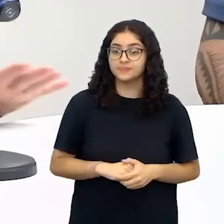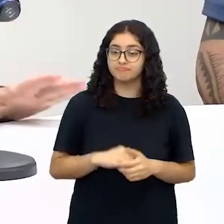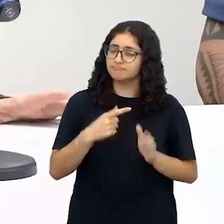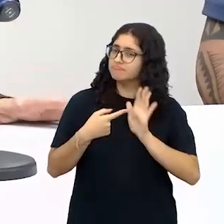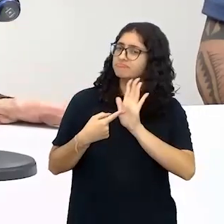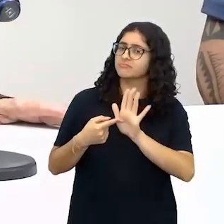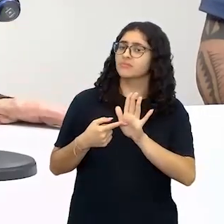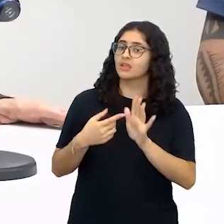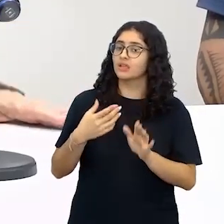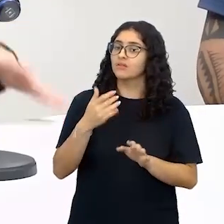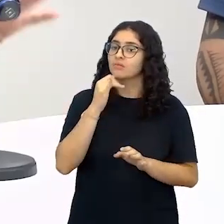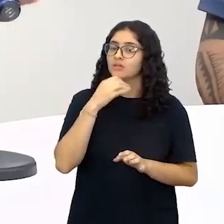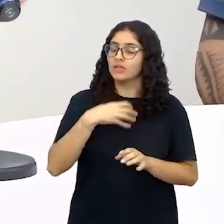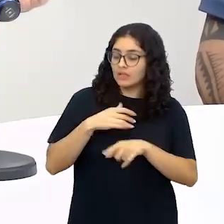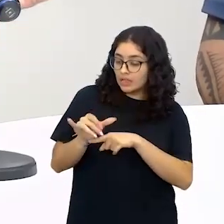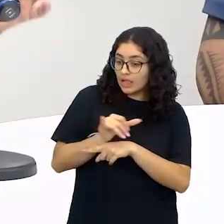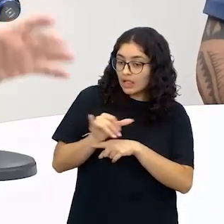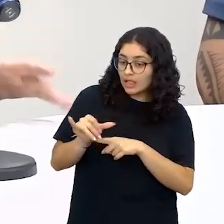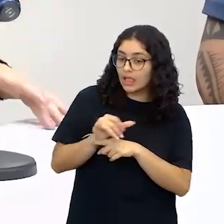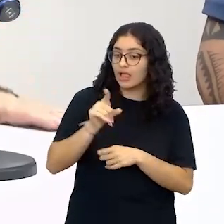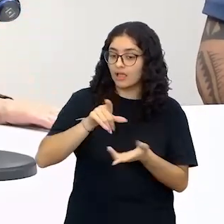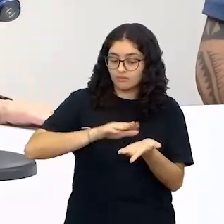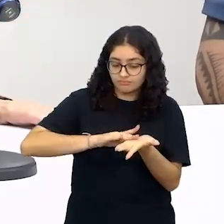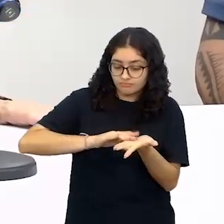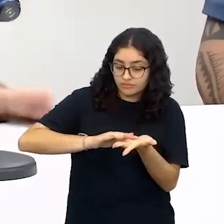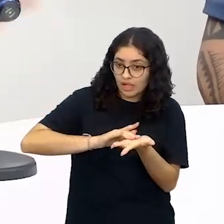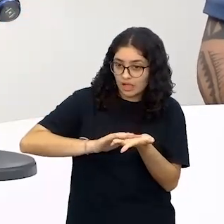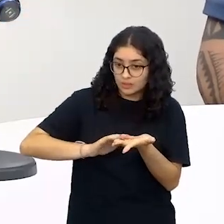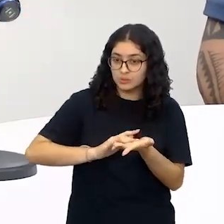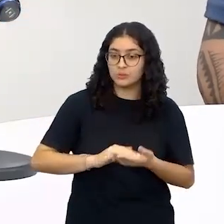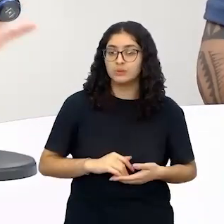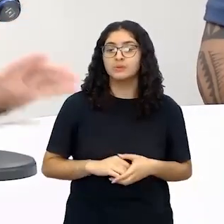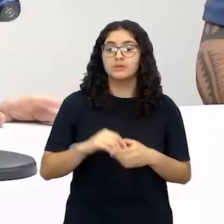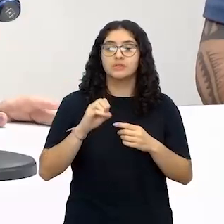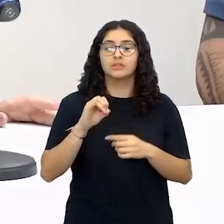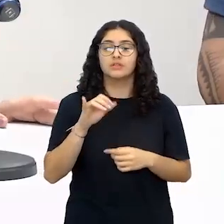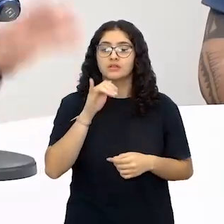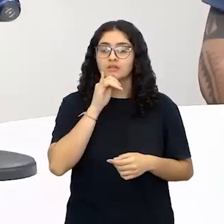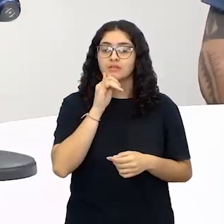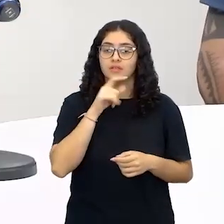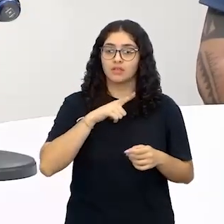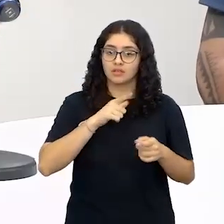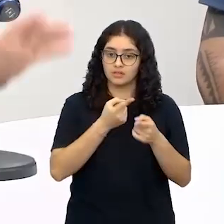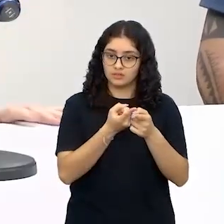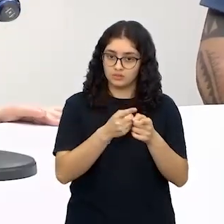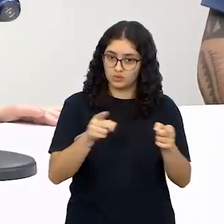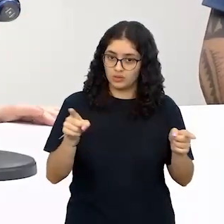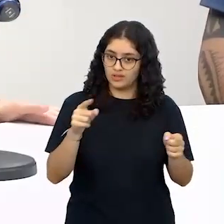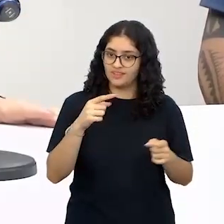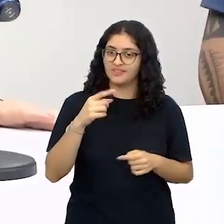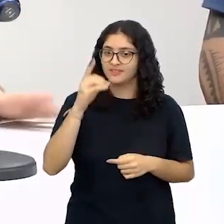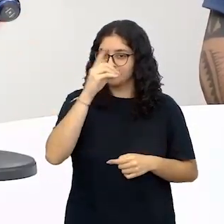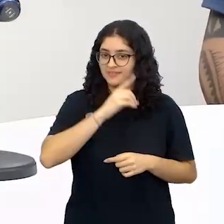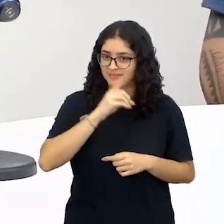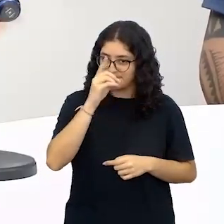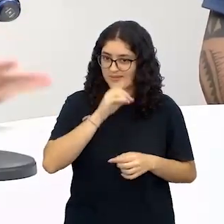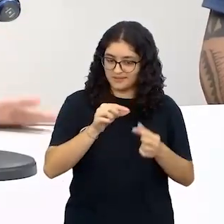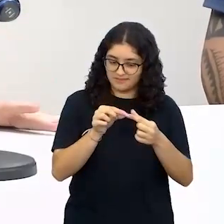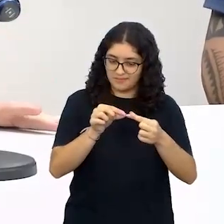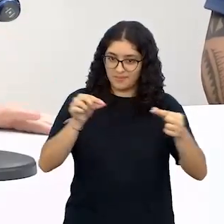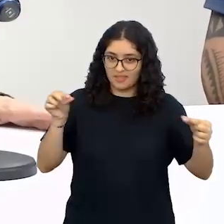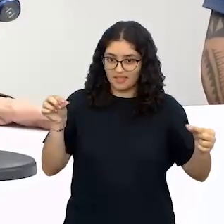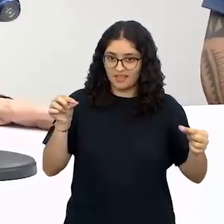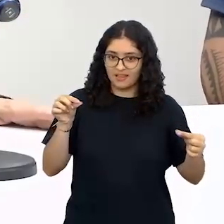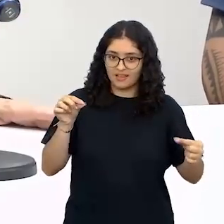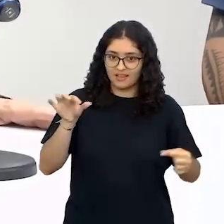forma que seja tátil. Então, no caso do gráfico, o palito de churrasco do domingo, gente, dá um eixo